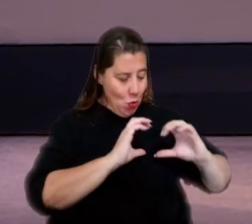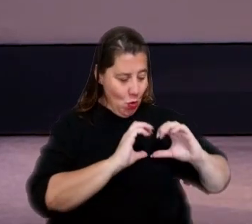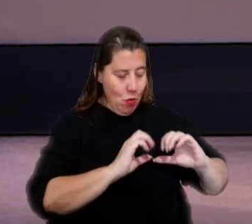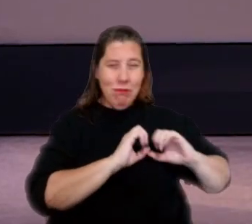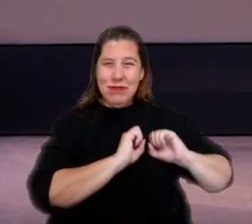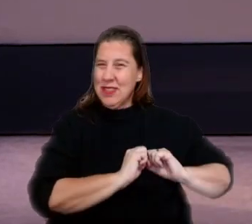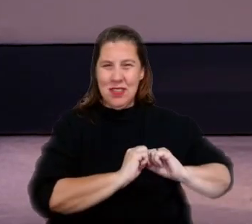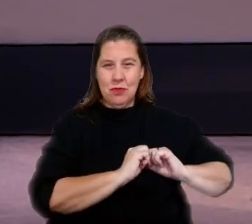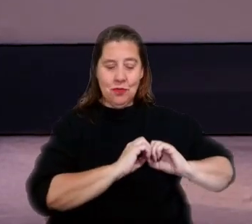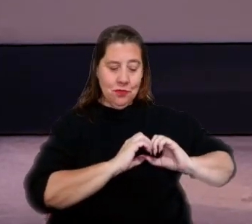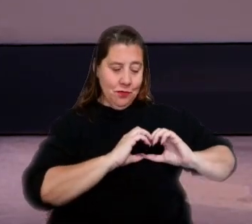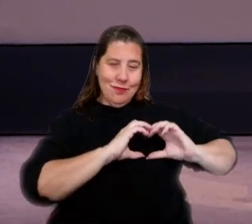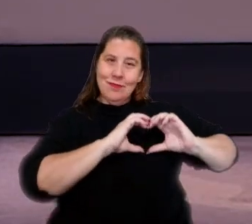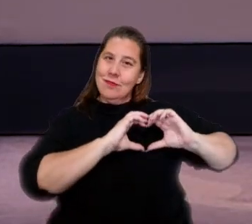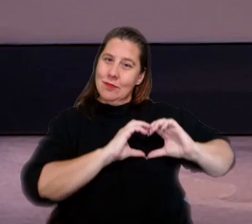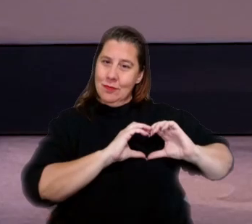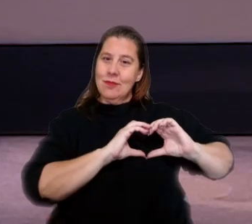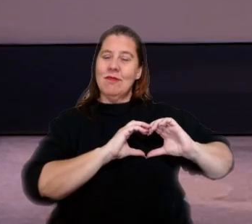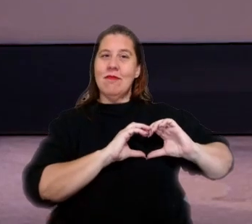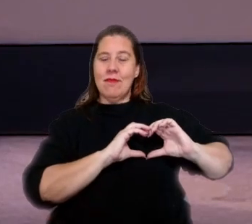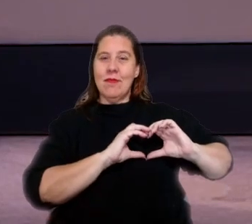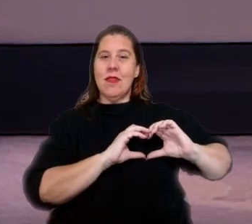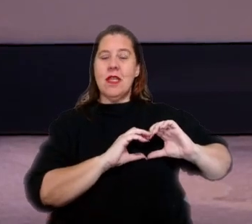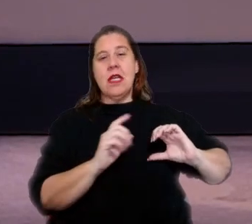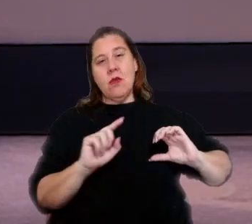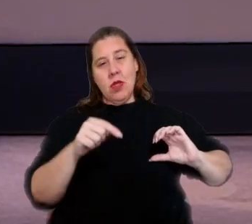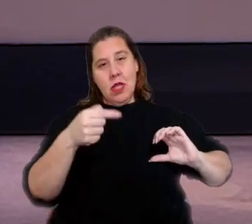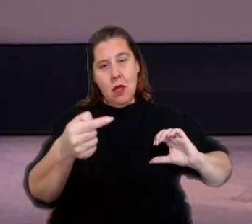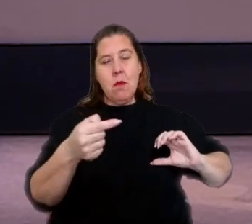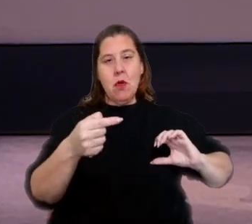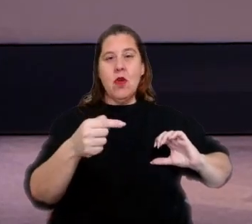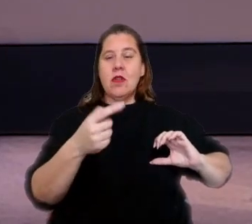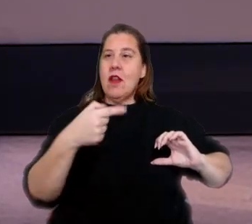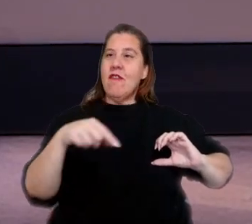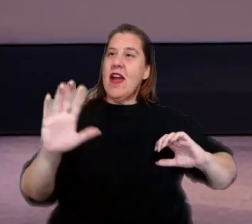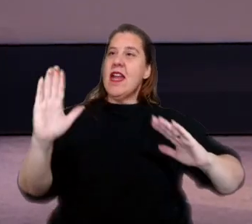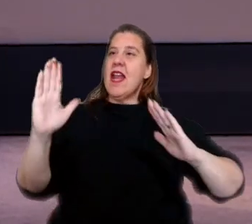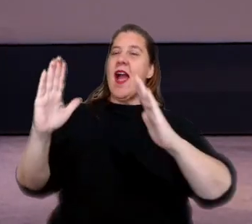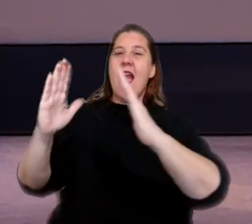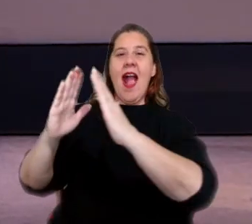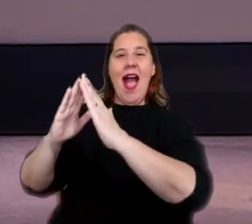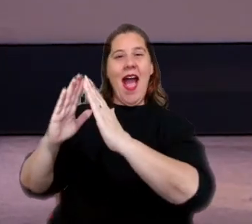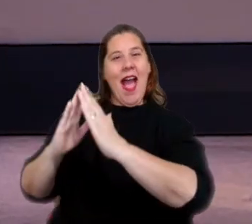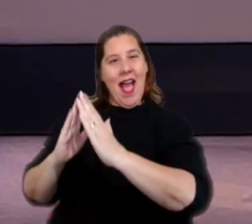do coração também, porque logo depois ele vai, né, em direção à casa